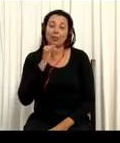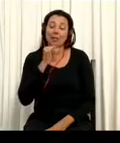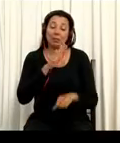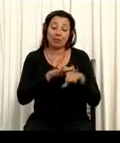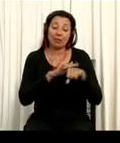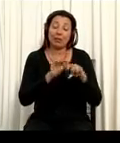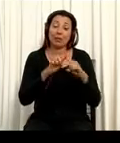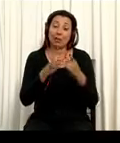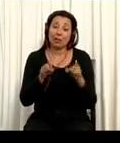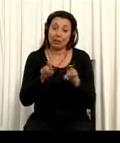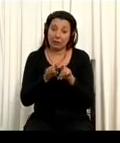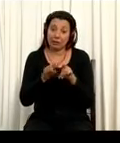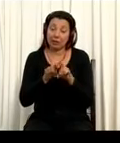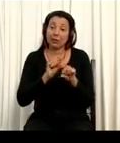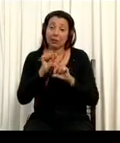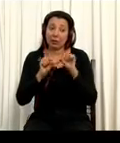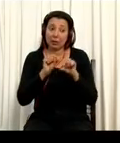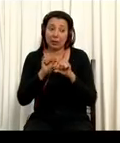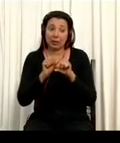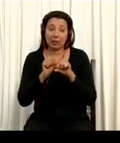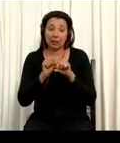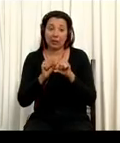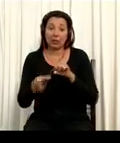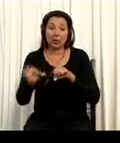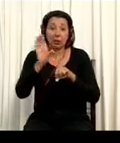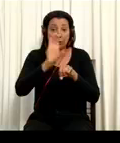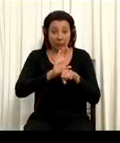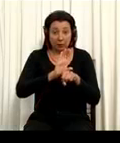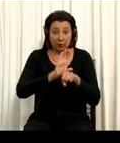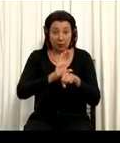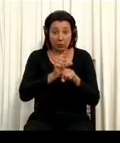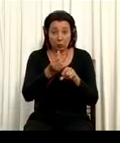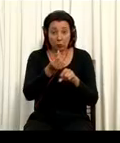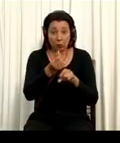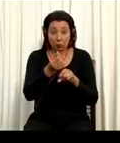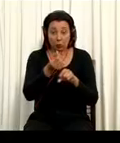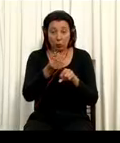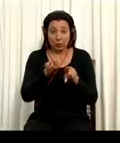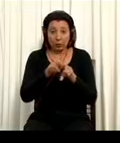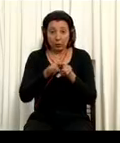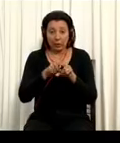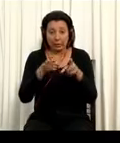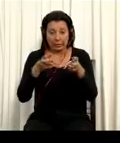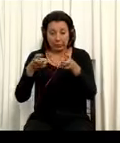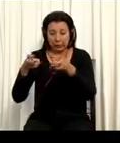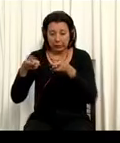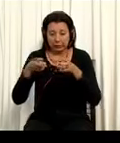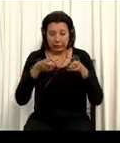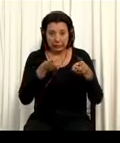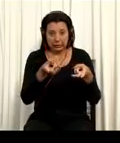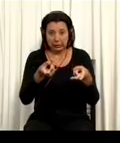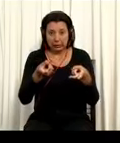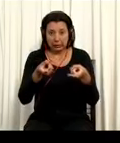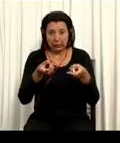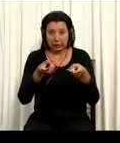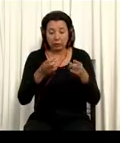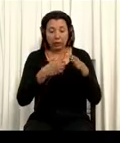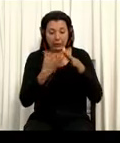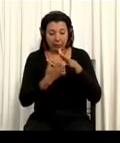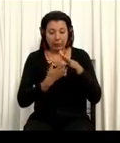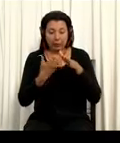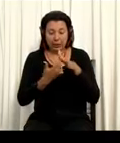mas também do capital financeiro, da exploração